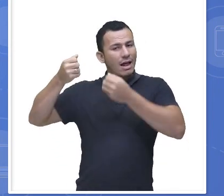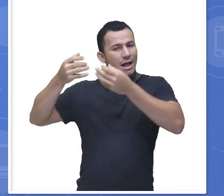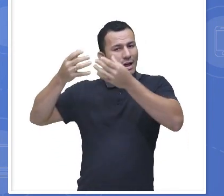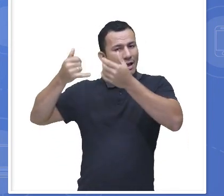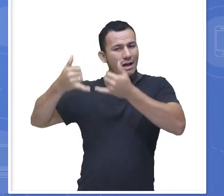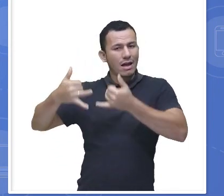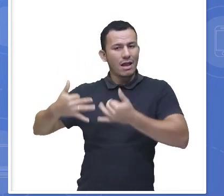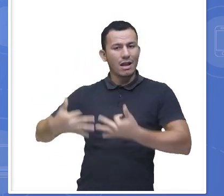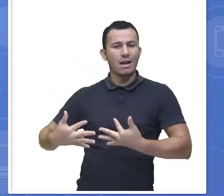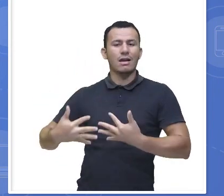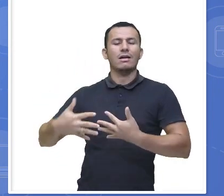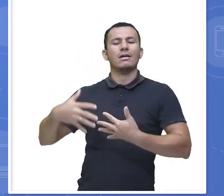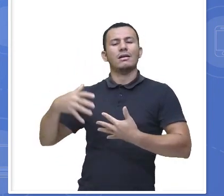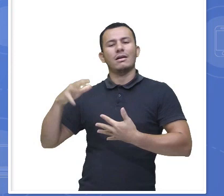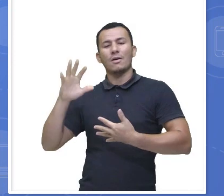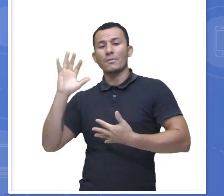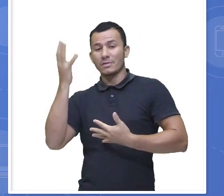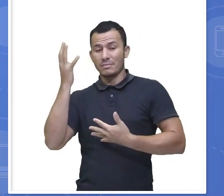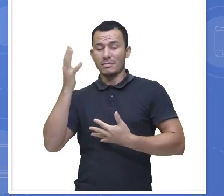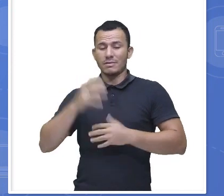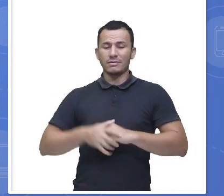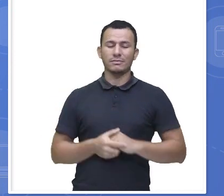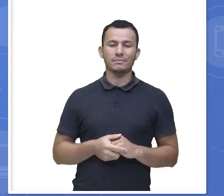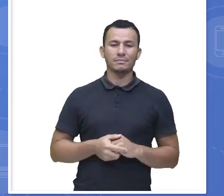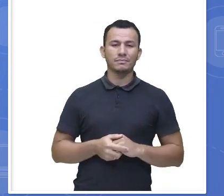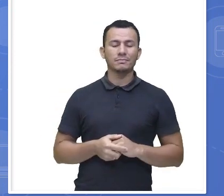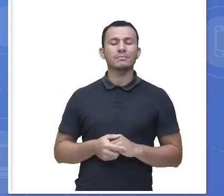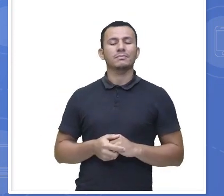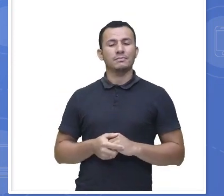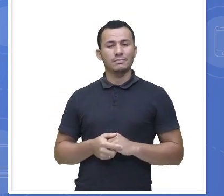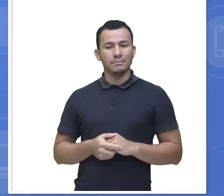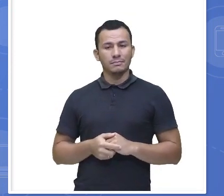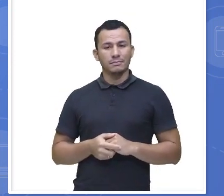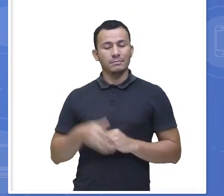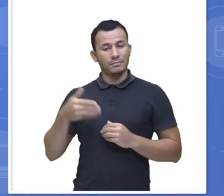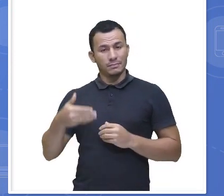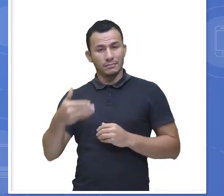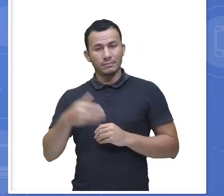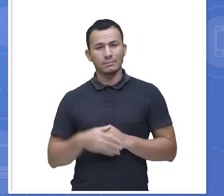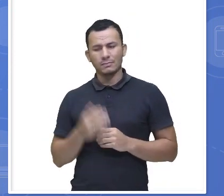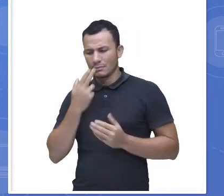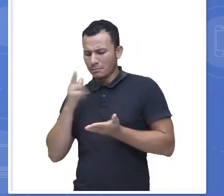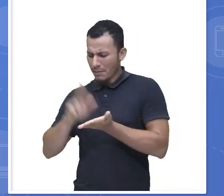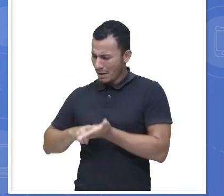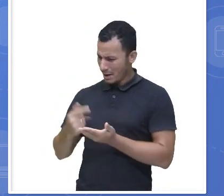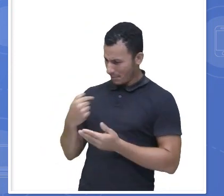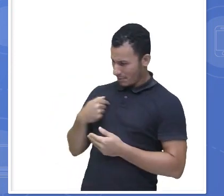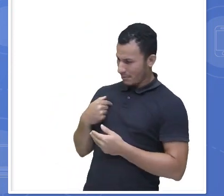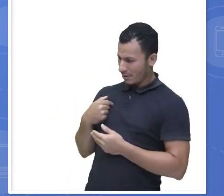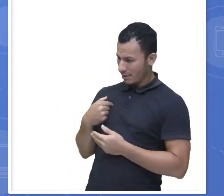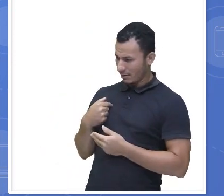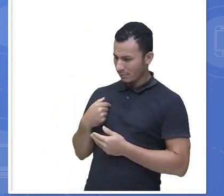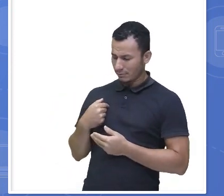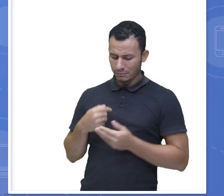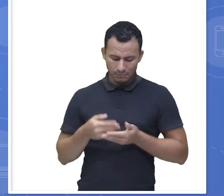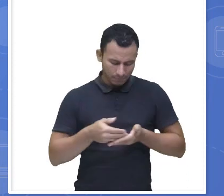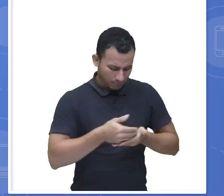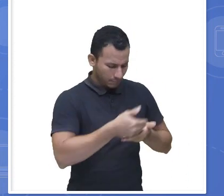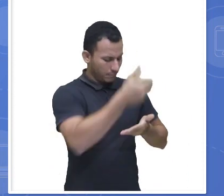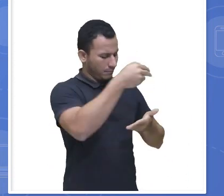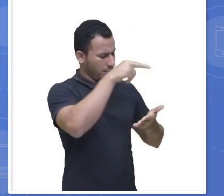relatando uma história, um fato. Muito bem. Seguindo, uma carta era da prefeitura